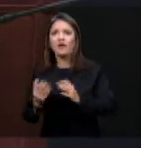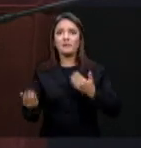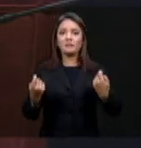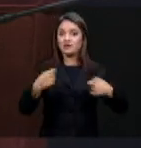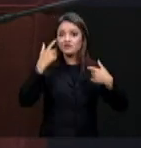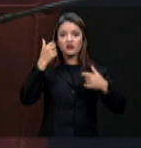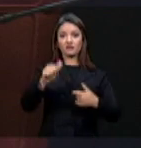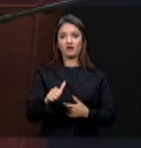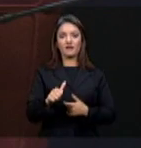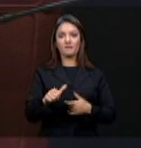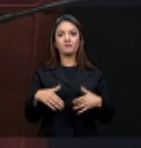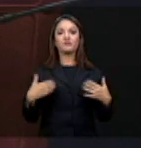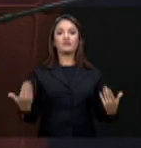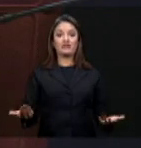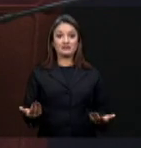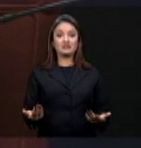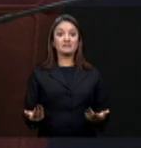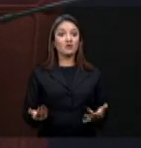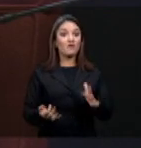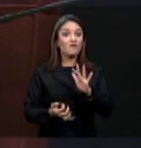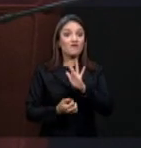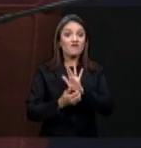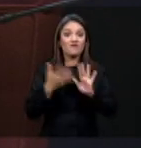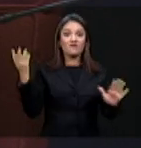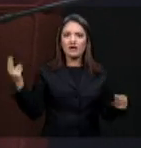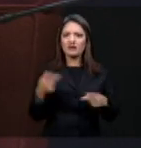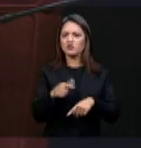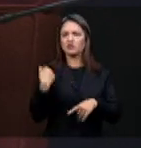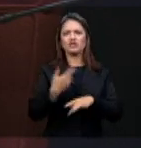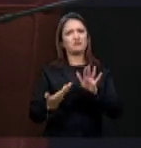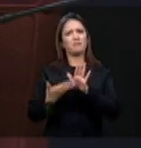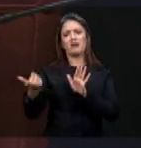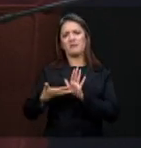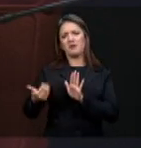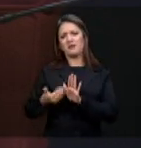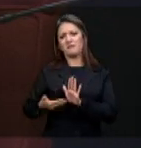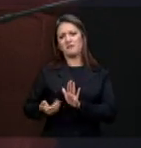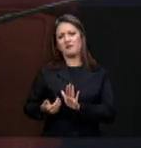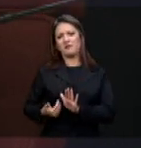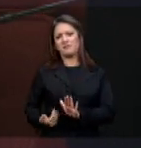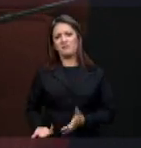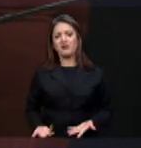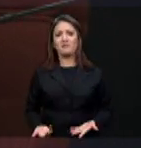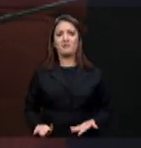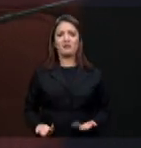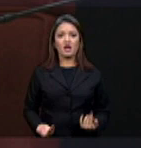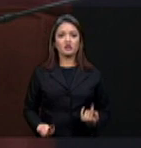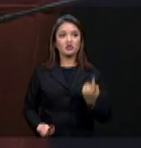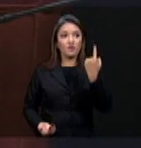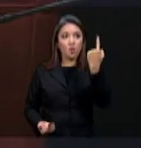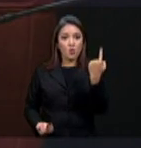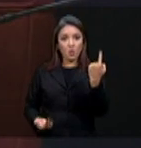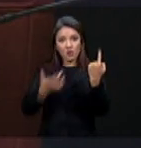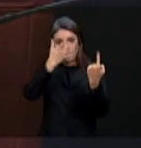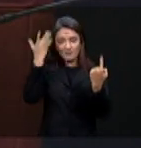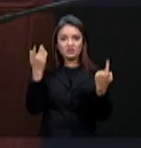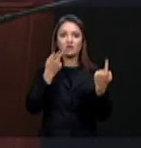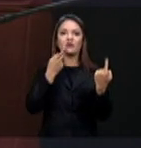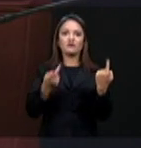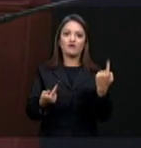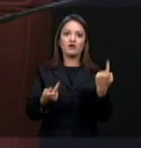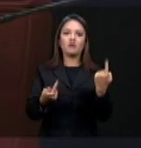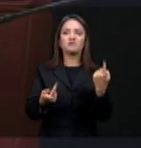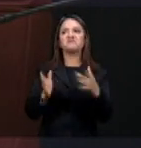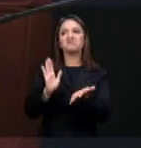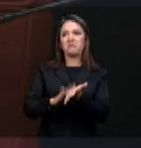dezenas de política de financiamento todos achavam que ser um caos o único telefonema que eu recebi foi de um cliente que se beneficiava de